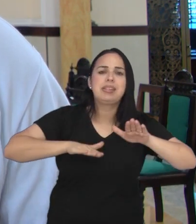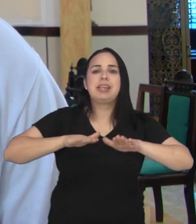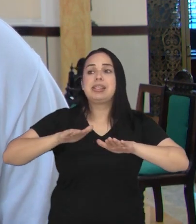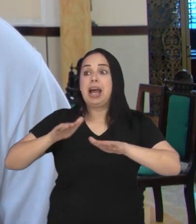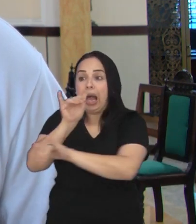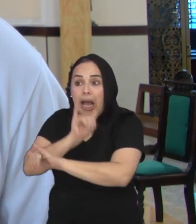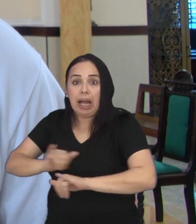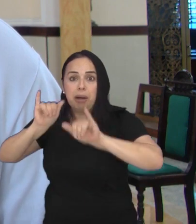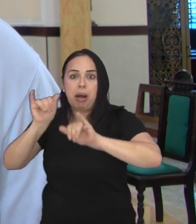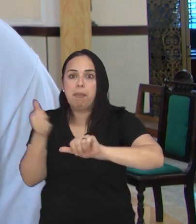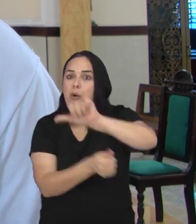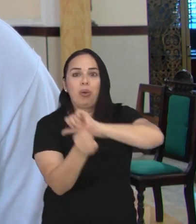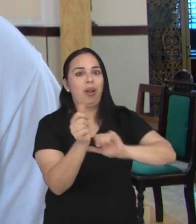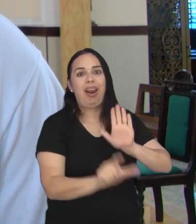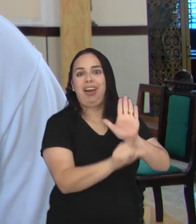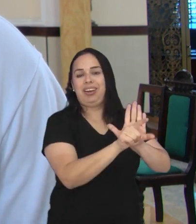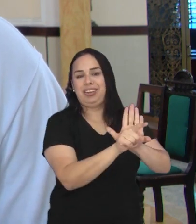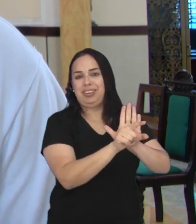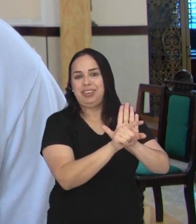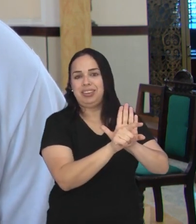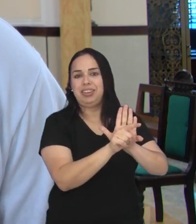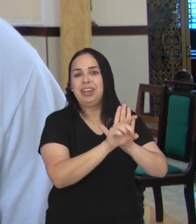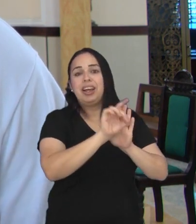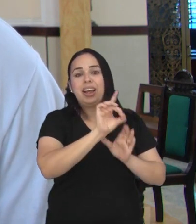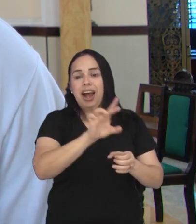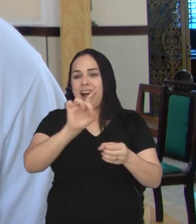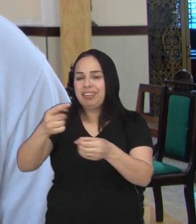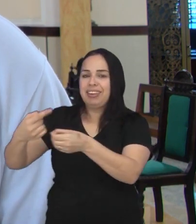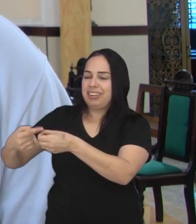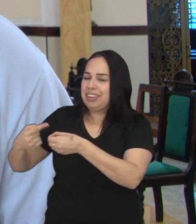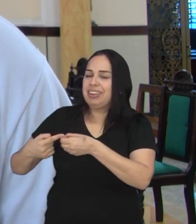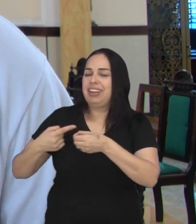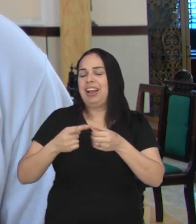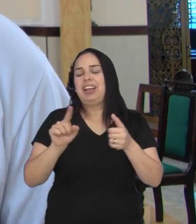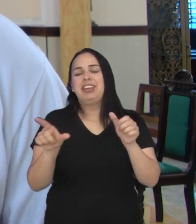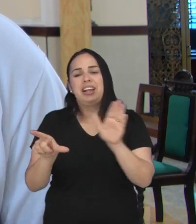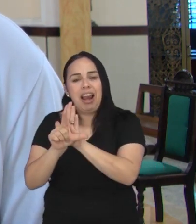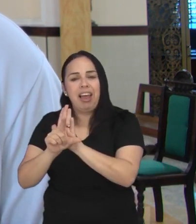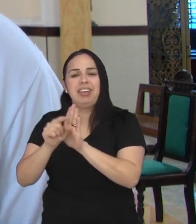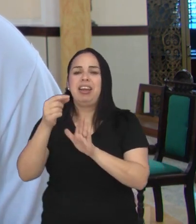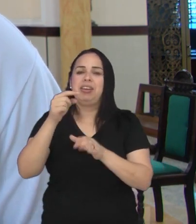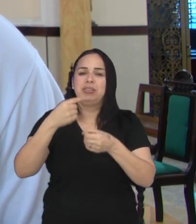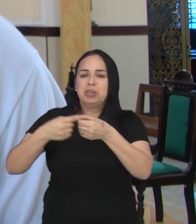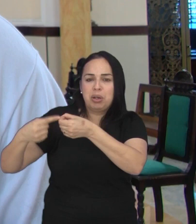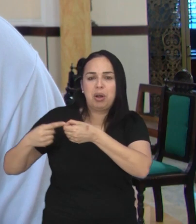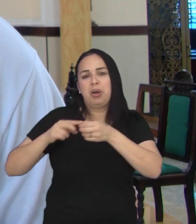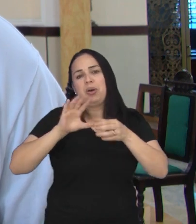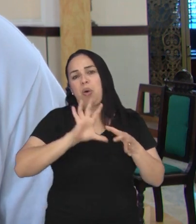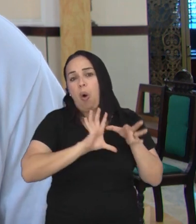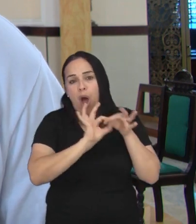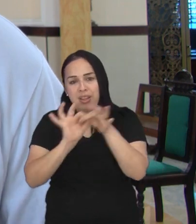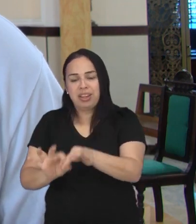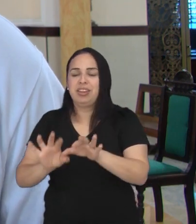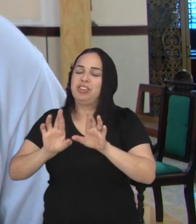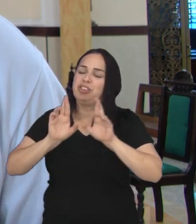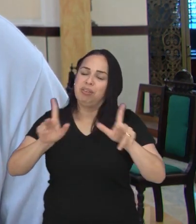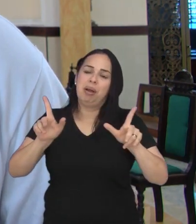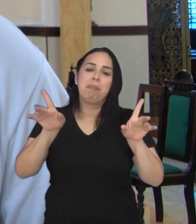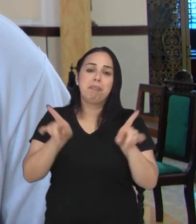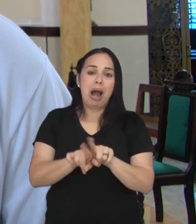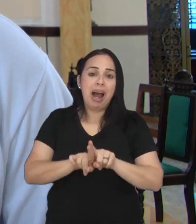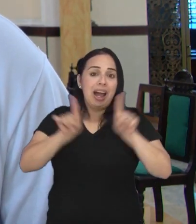de cozinha e outros resíduos. Em 2023, houve alta nas entregas. O óleo de cozinha e o pneu foram destaques,